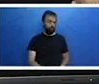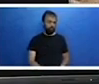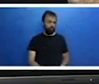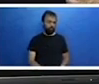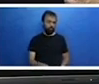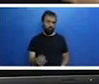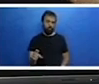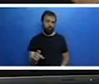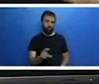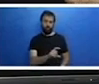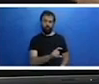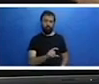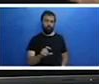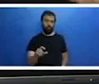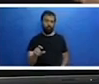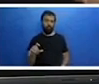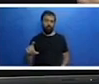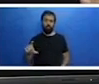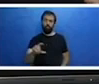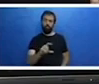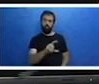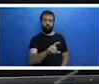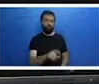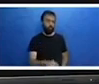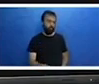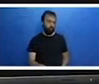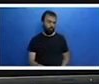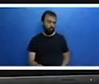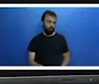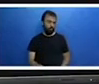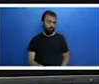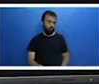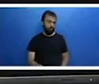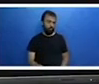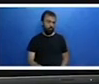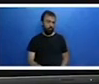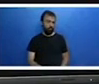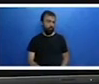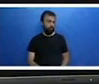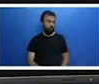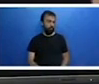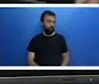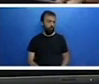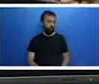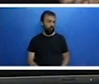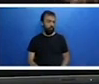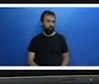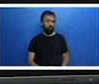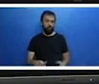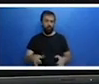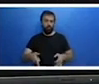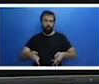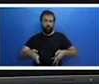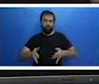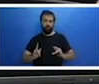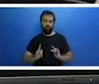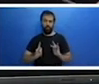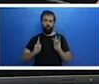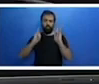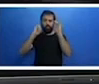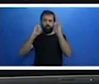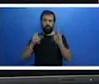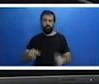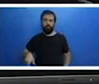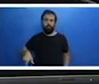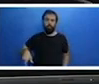pode vir para a direita, para a esquerda, olha, tá vendo? Essa é a movimentação do cavalo. A torre, ela faz em linha